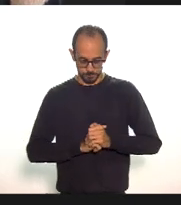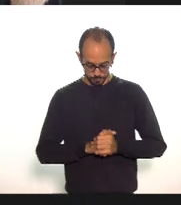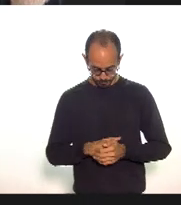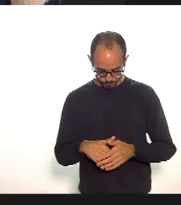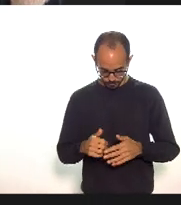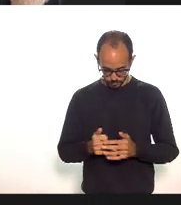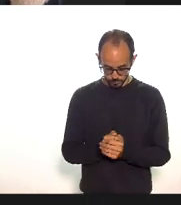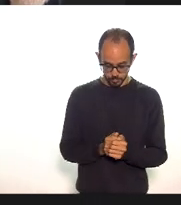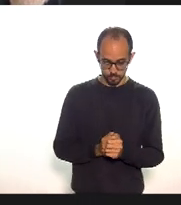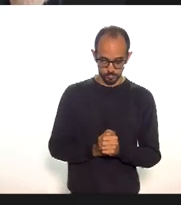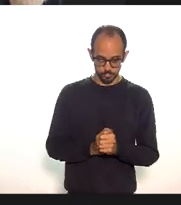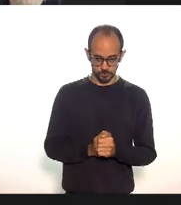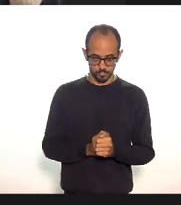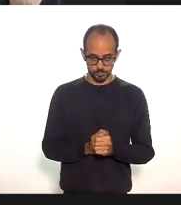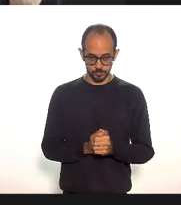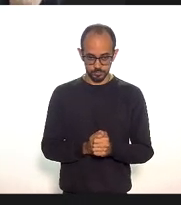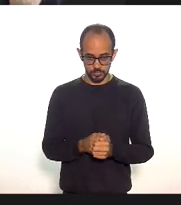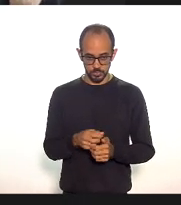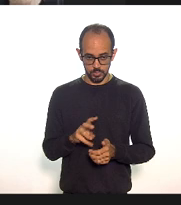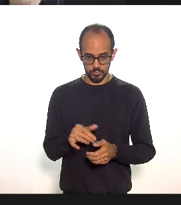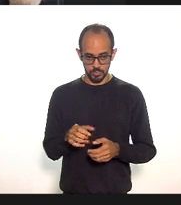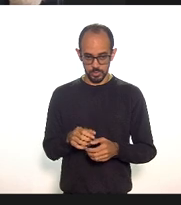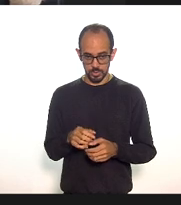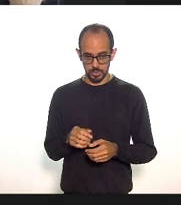Está chegando na área.